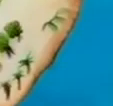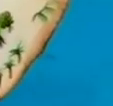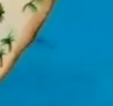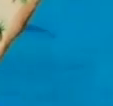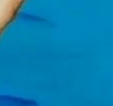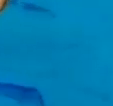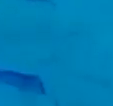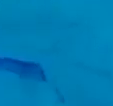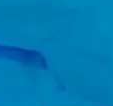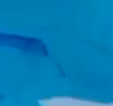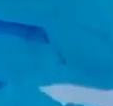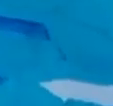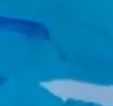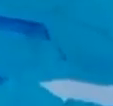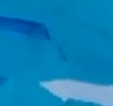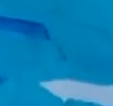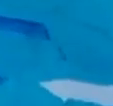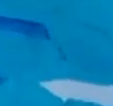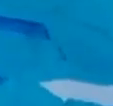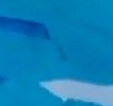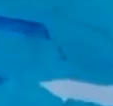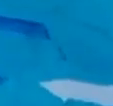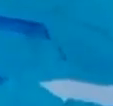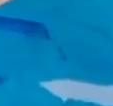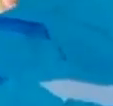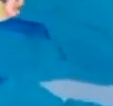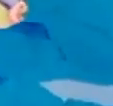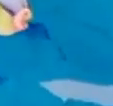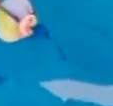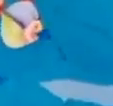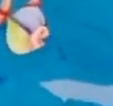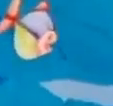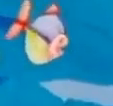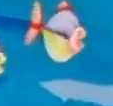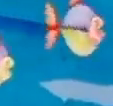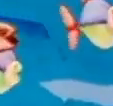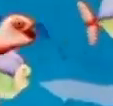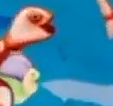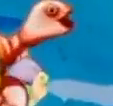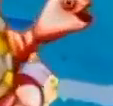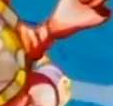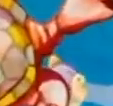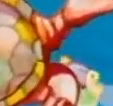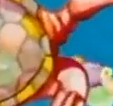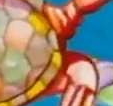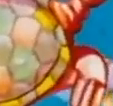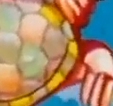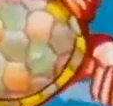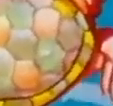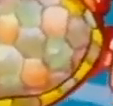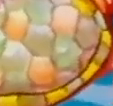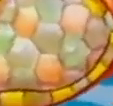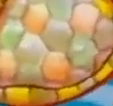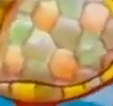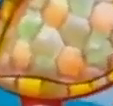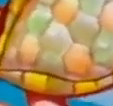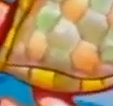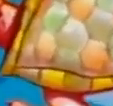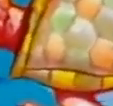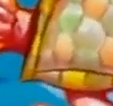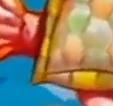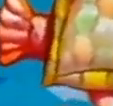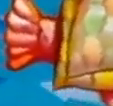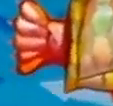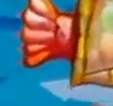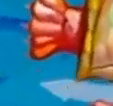Manuel. Veracruz, Veracruz, quem achou foi Portugal. Veracruz,